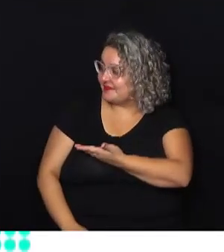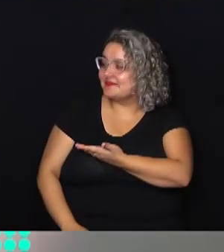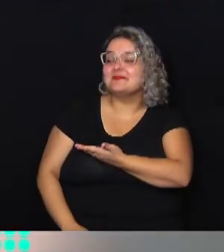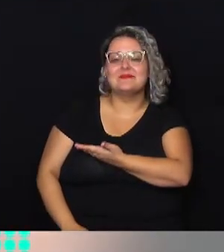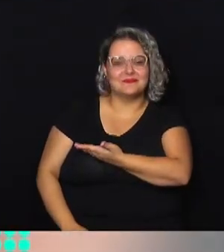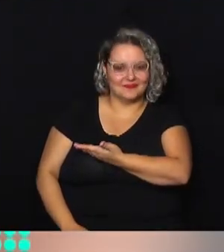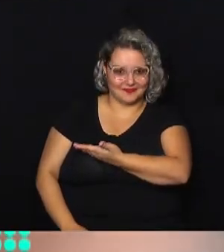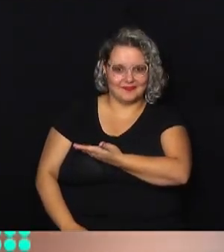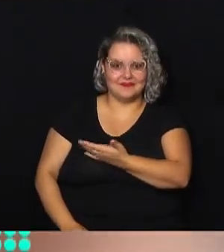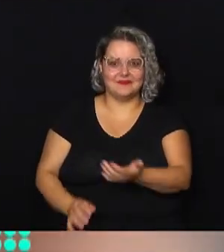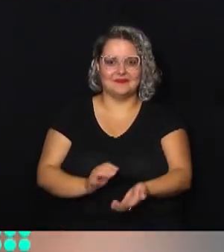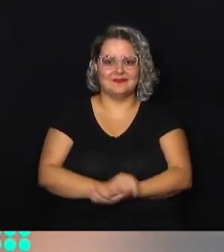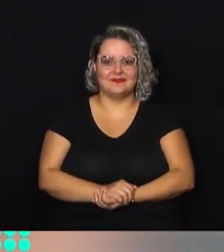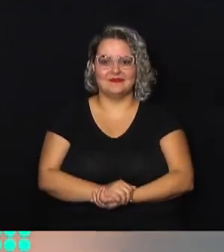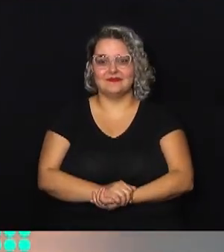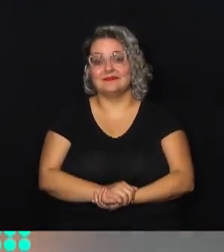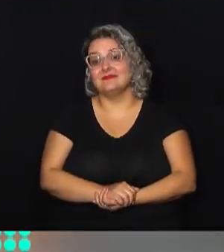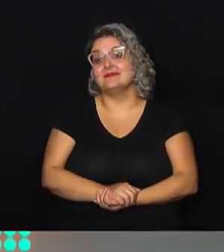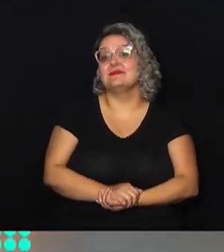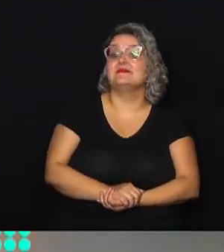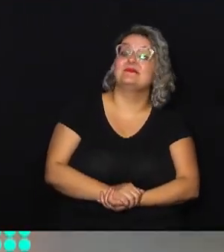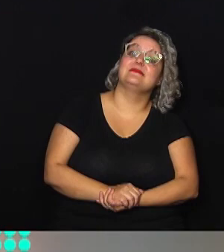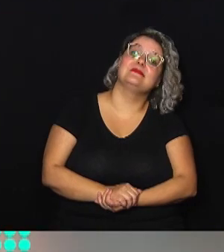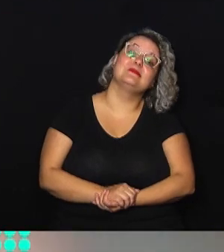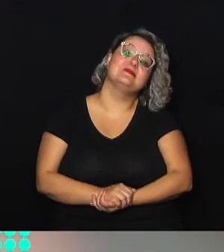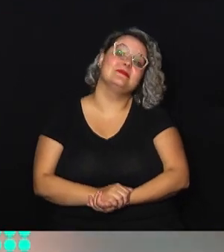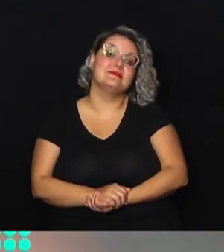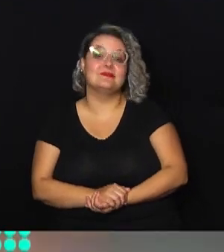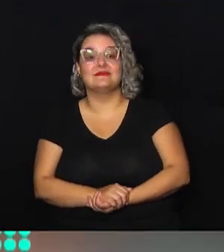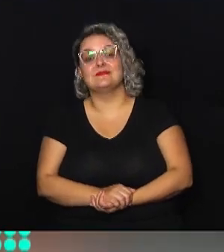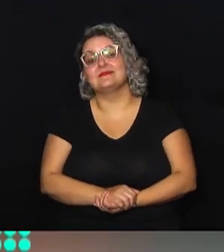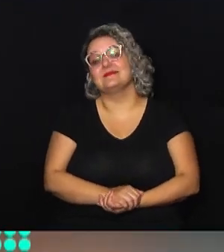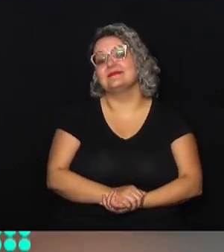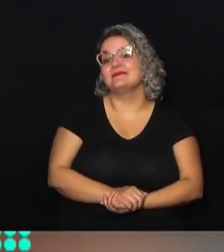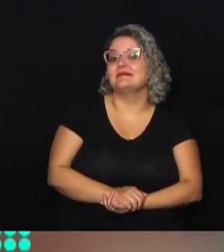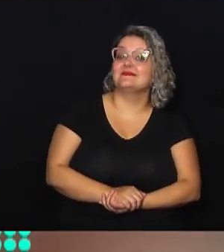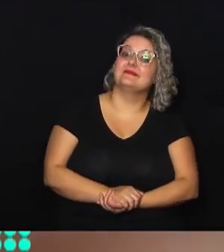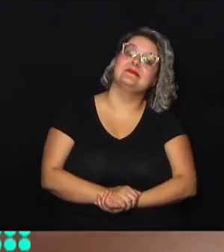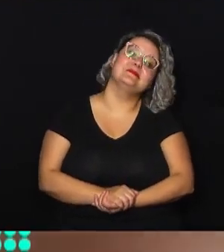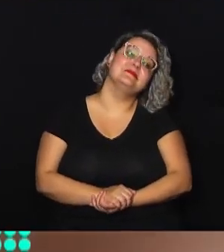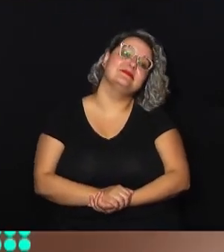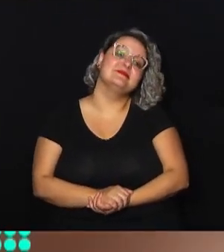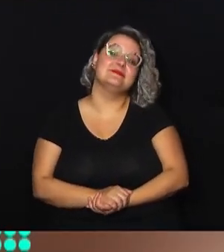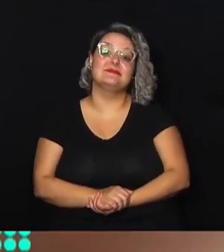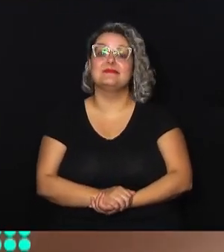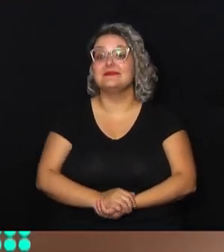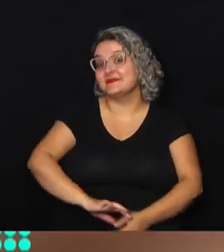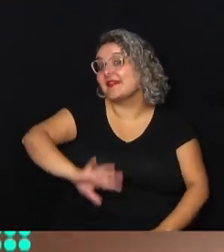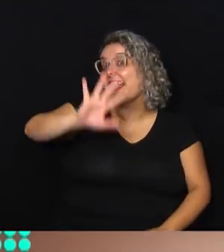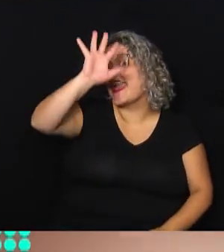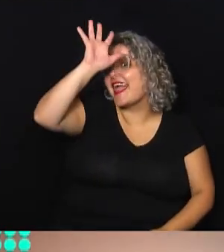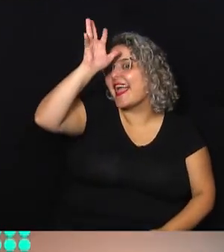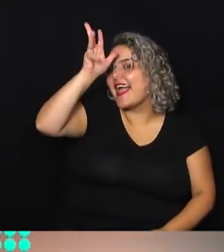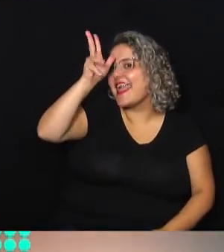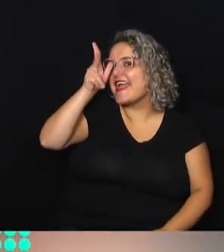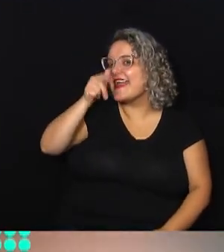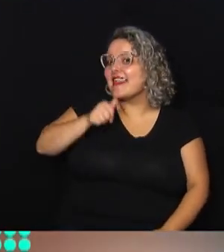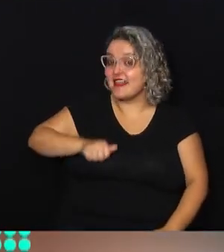Amor. Todo ano é galinhada, é galo,